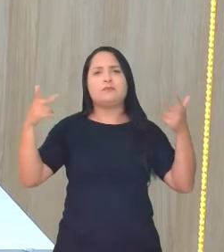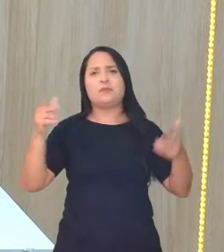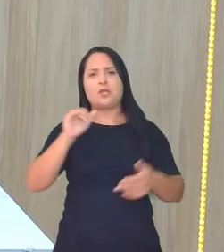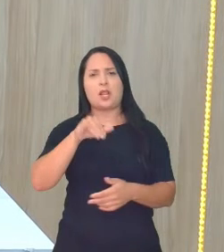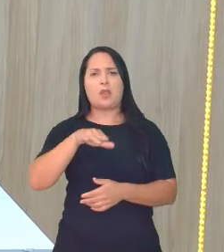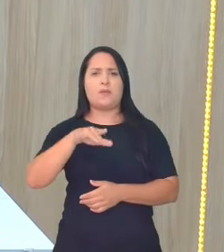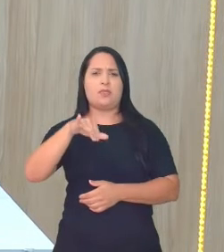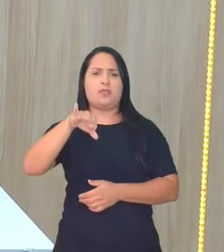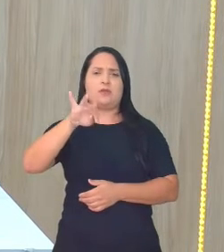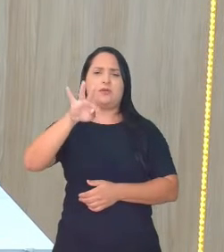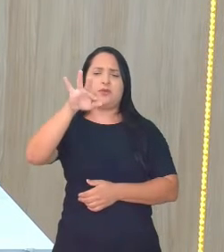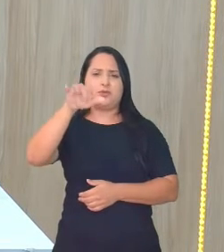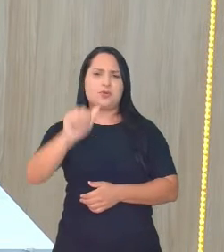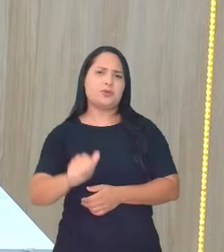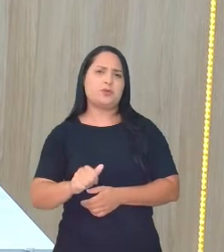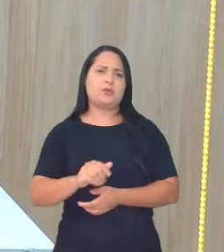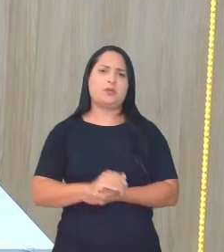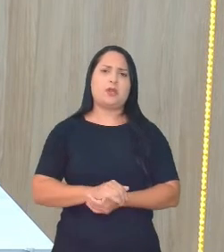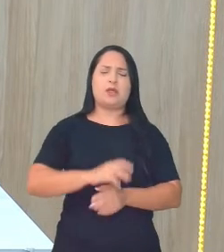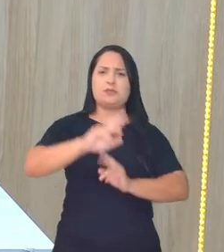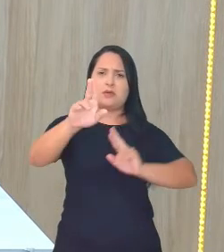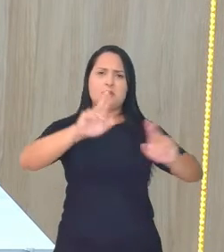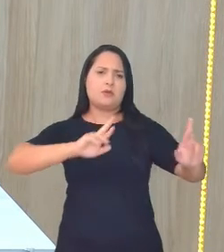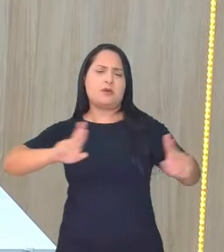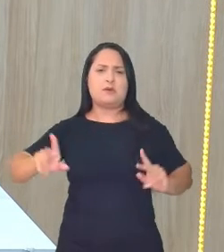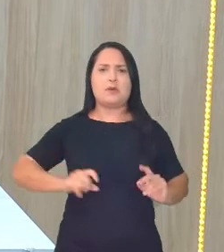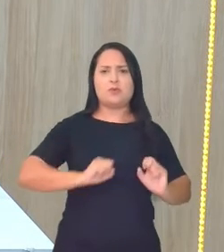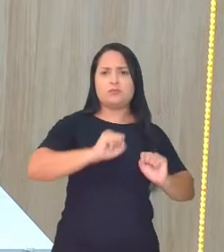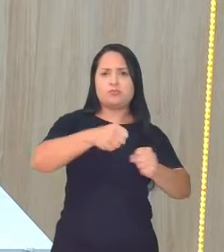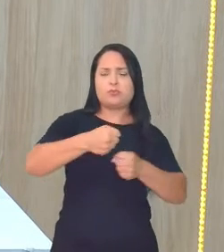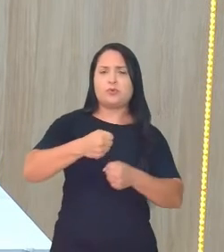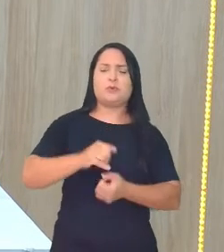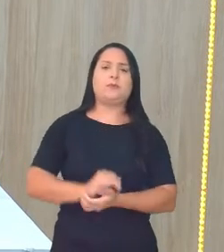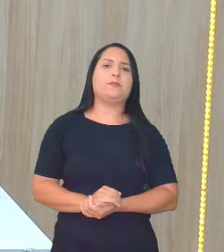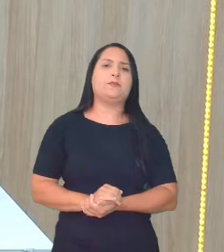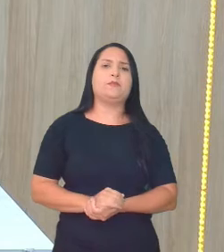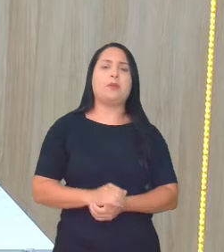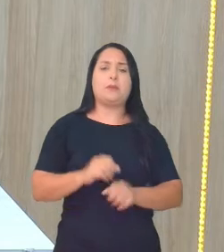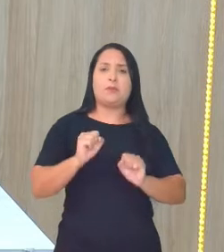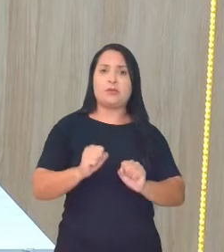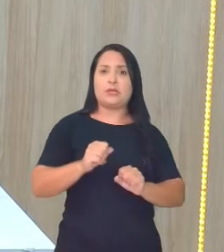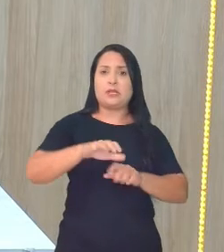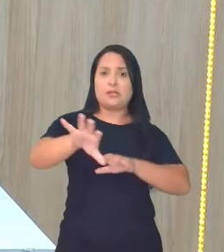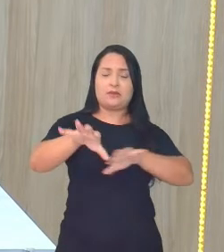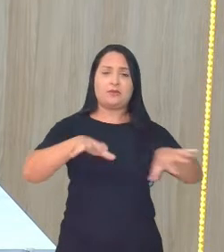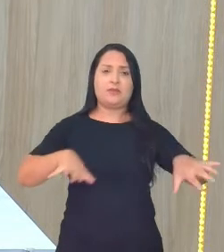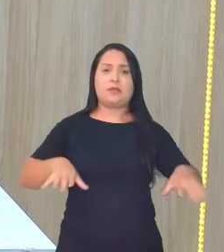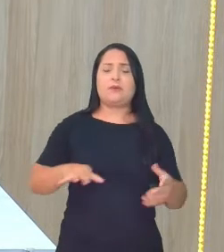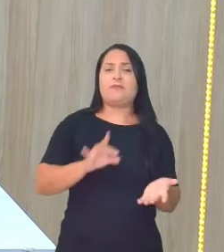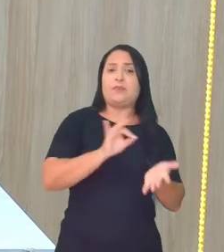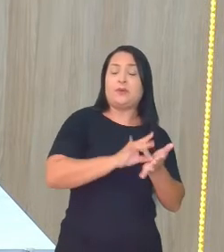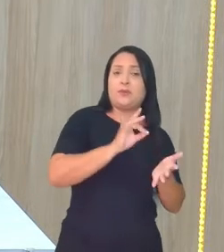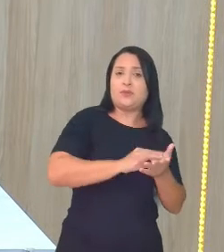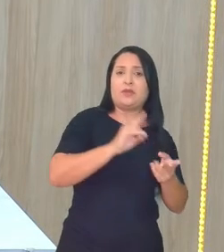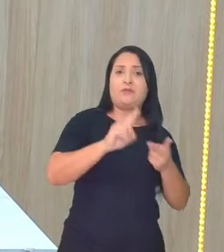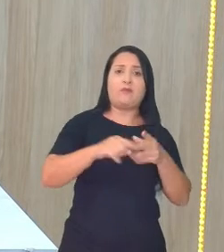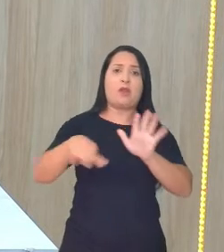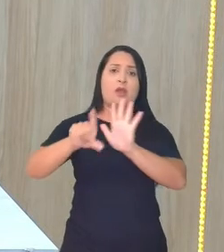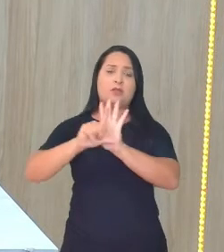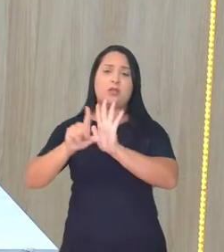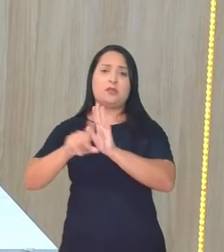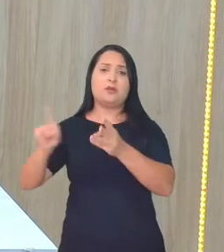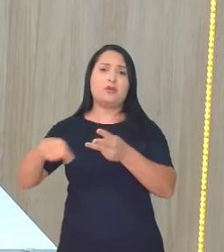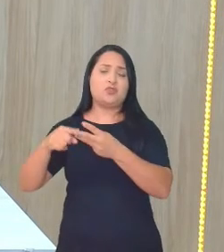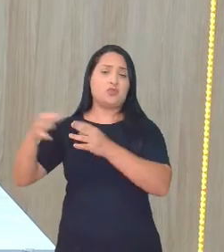questão da tripartição dos poderes, né, onde poderia se dividir os poderes em executivo, legislativo